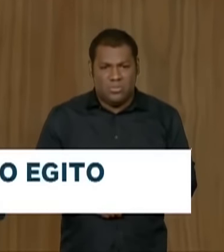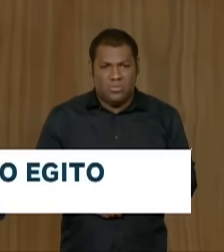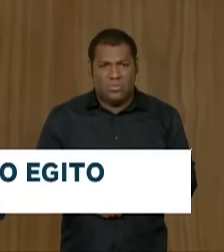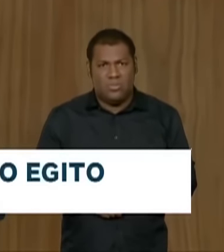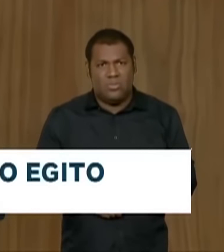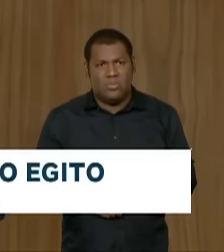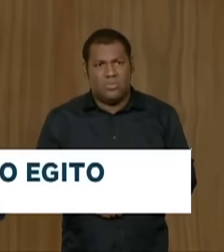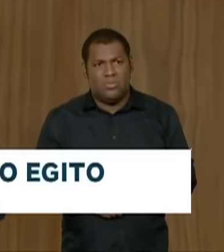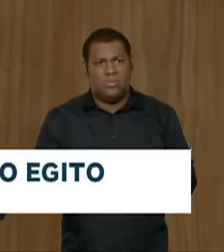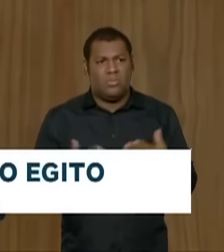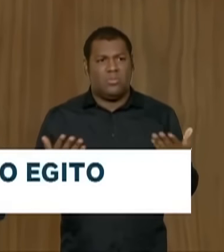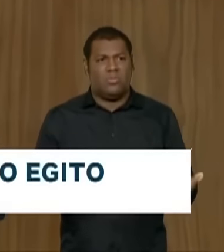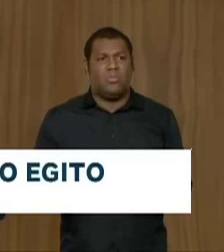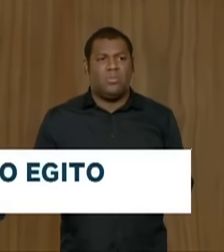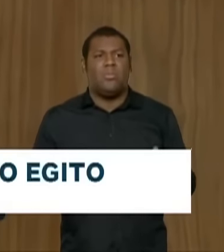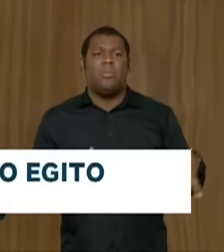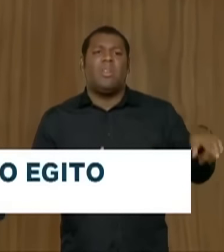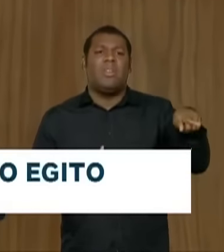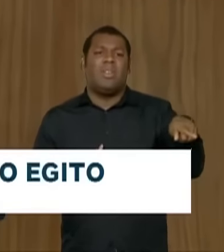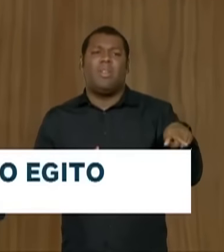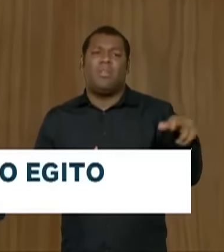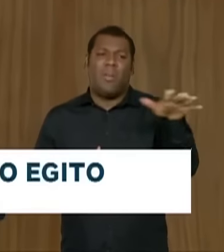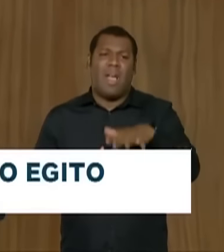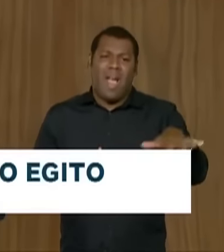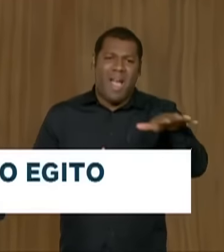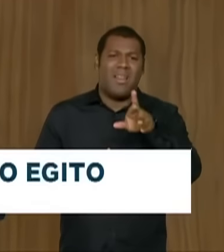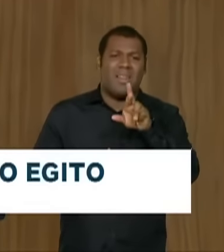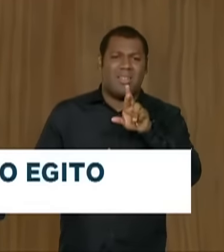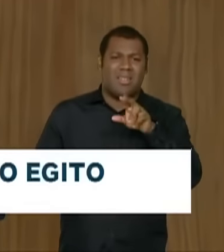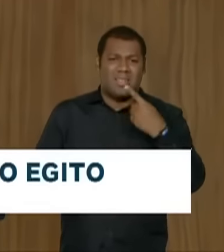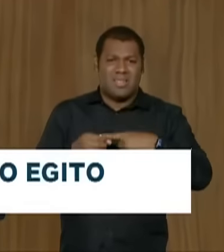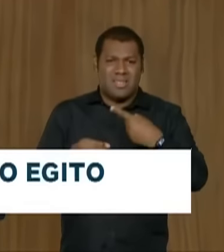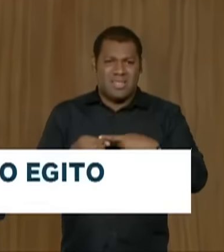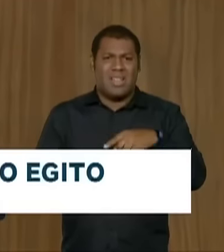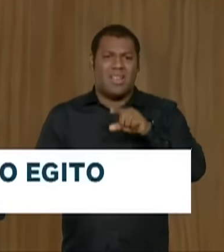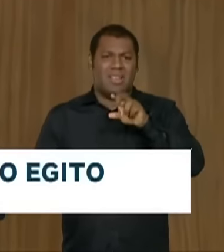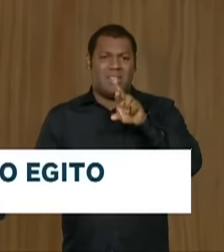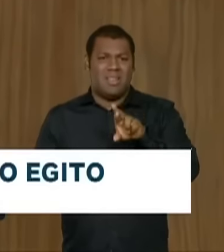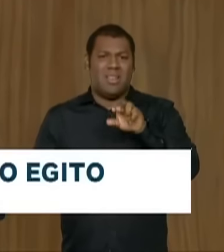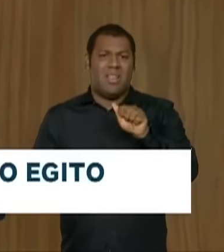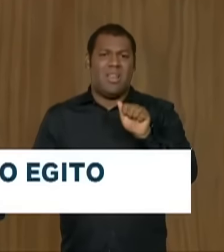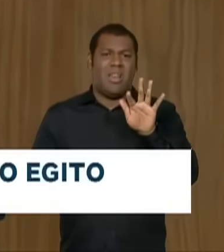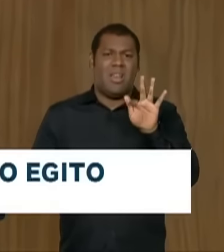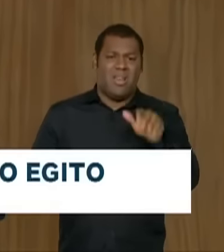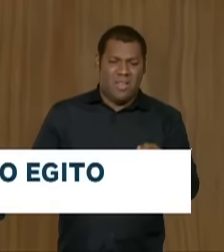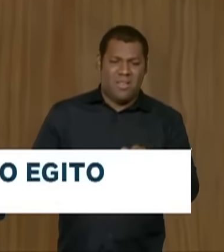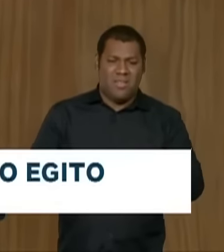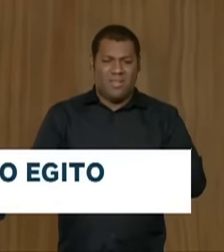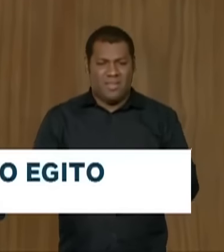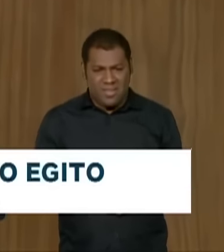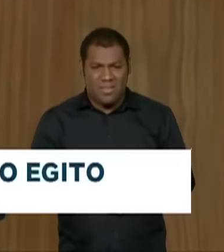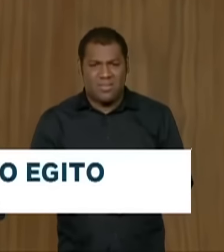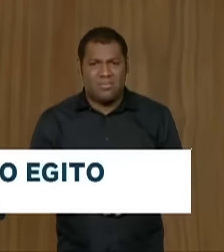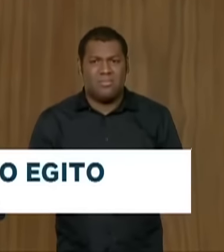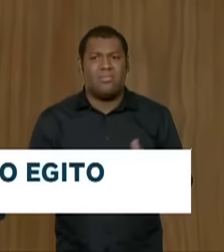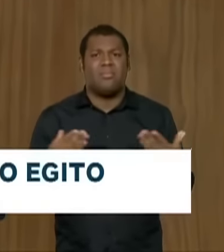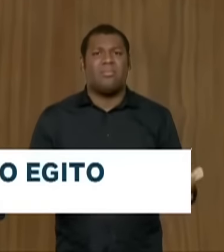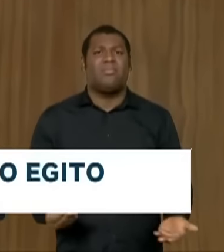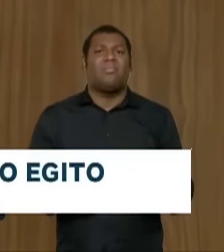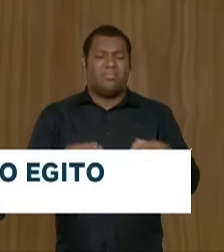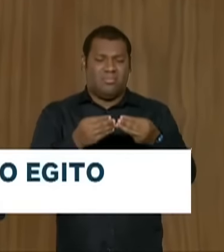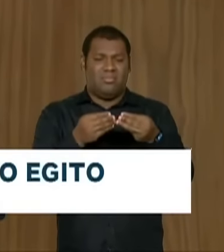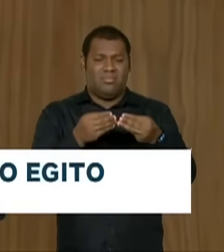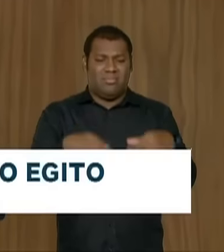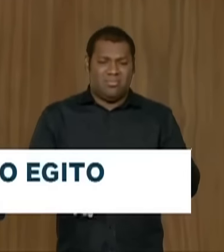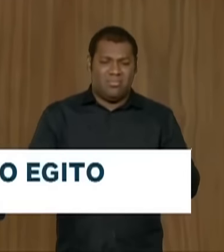na já superlotada região de Rafah pronunciam novas calamidades e contrariam o espírito das medidas cautelares